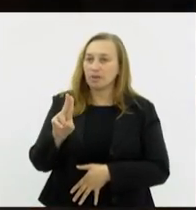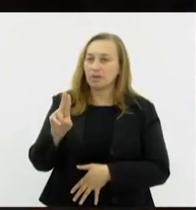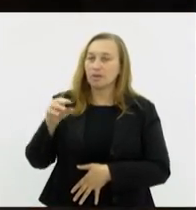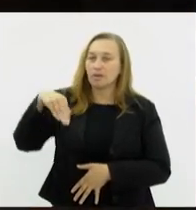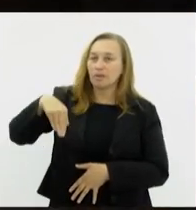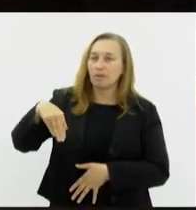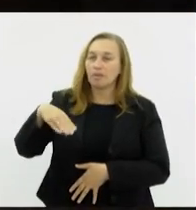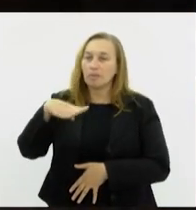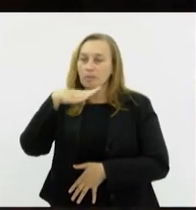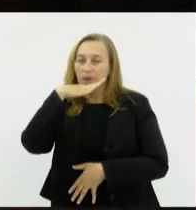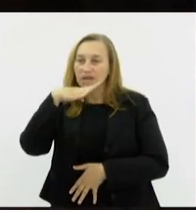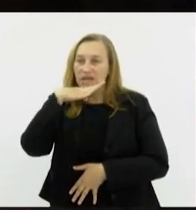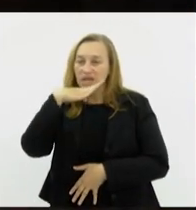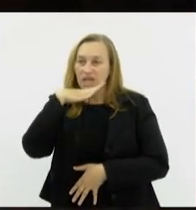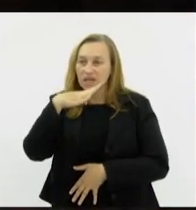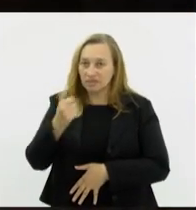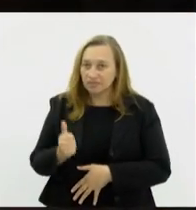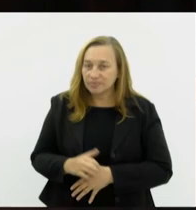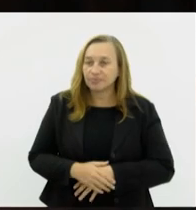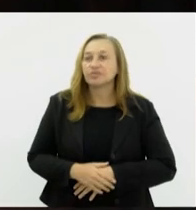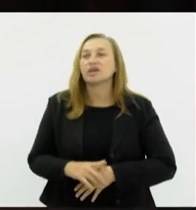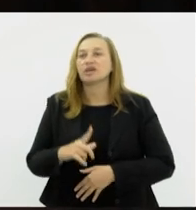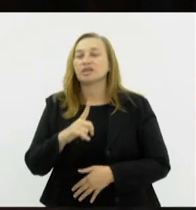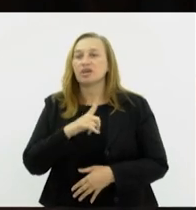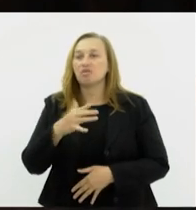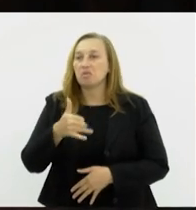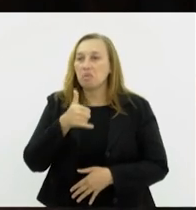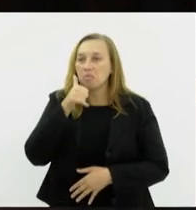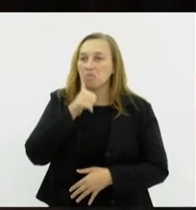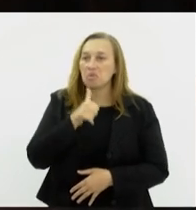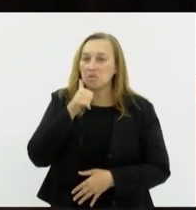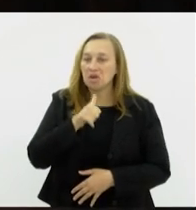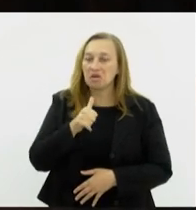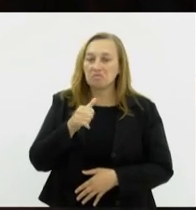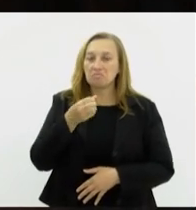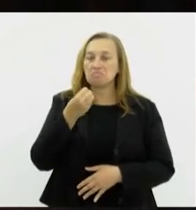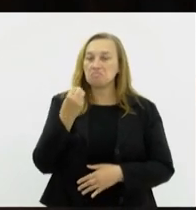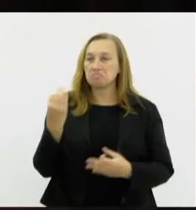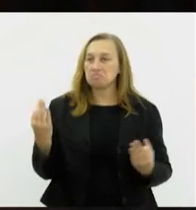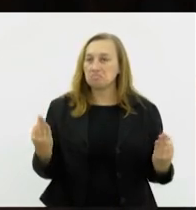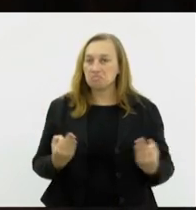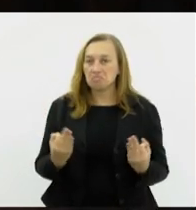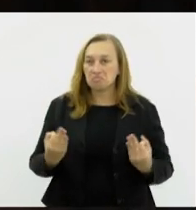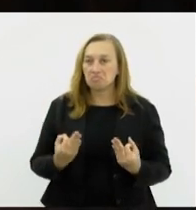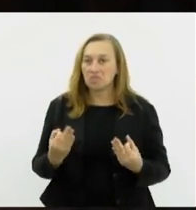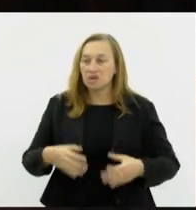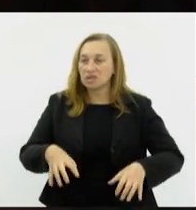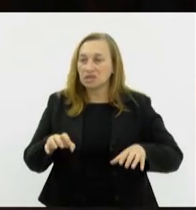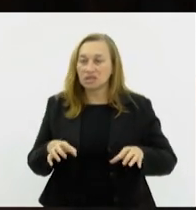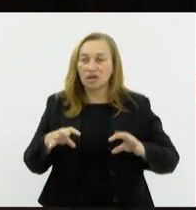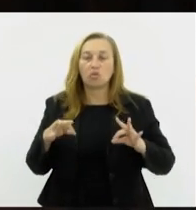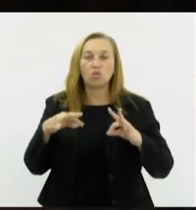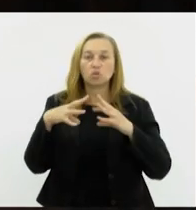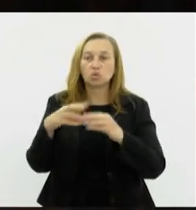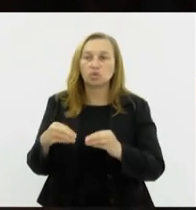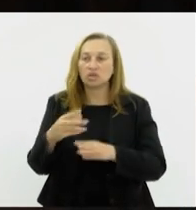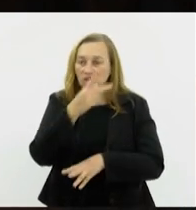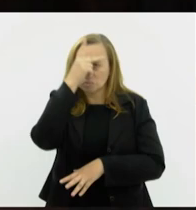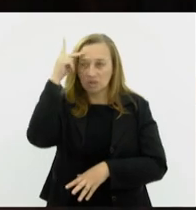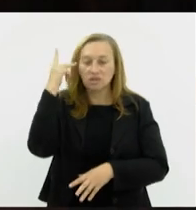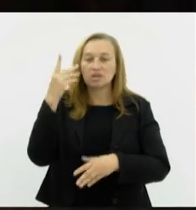mulher extraordinária, que sentava com todos os órgãos de segurança, apresentava